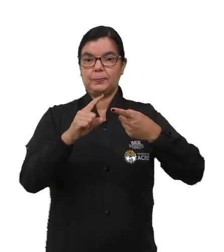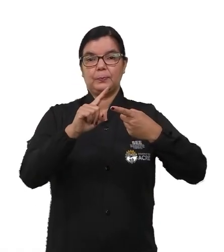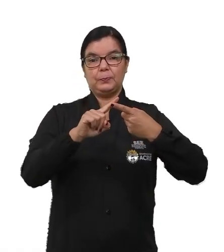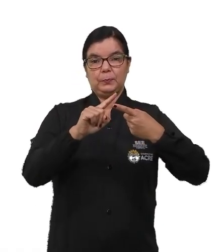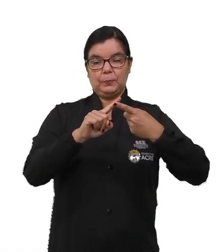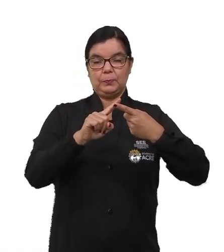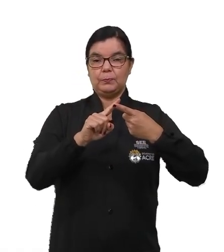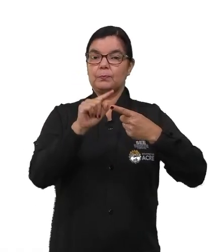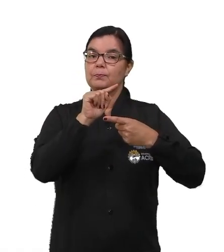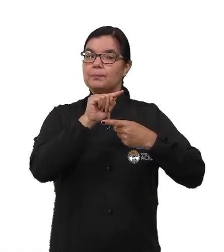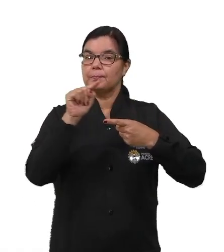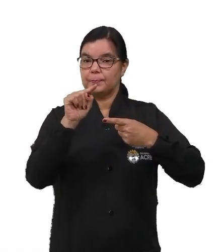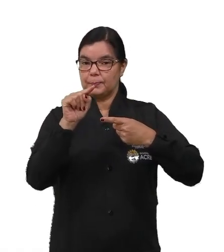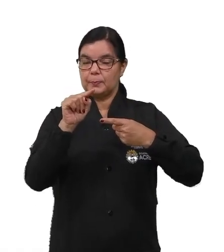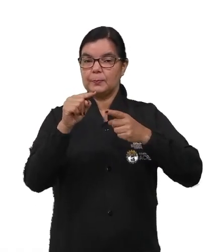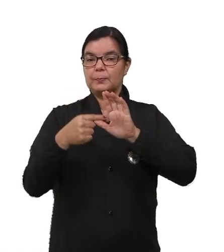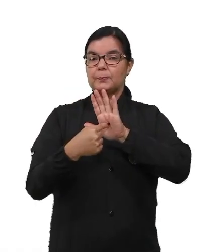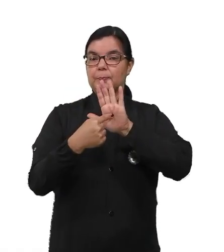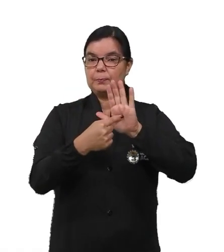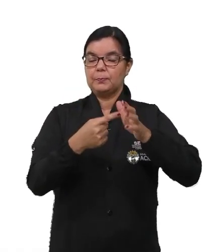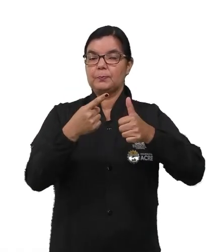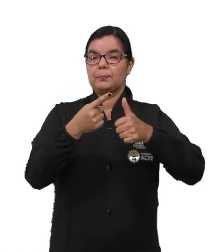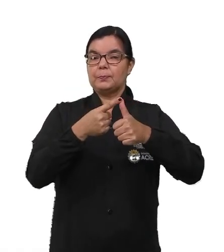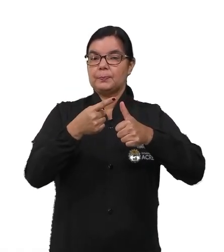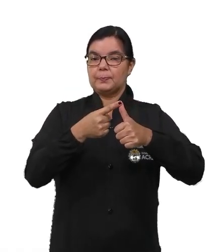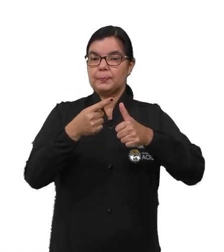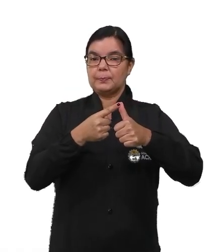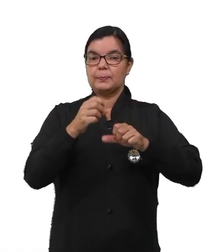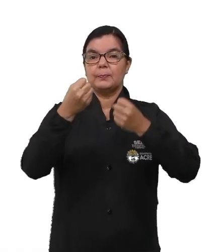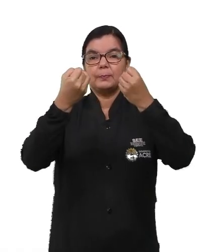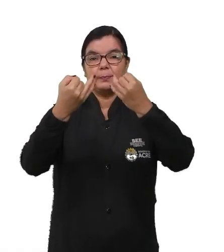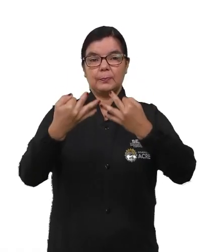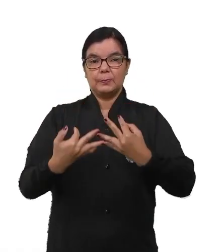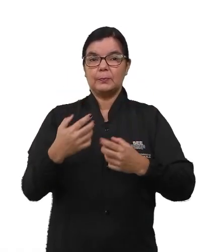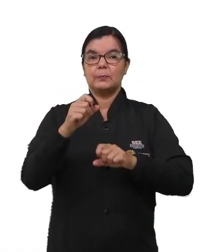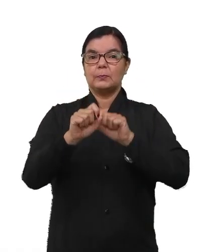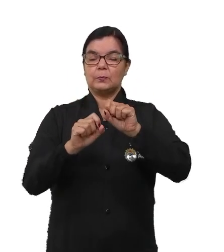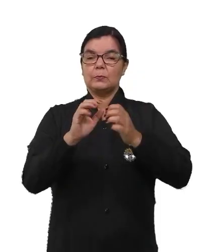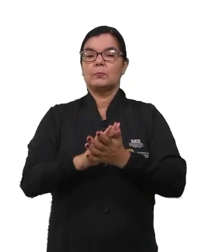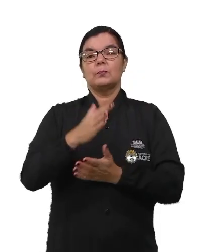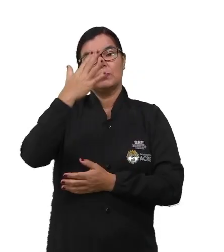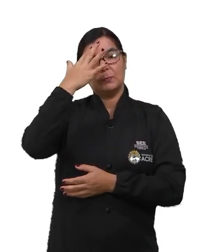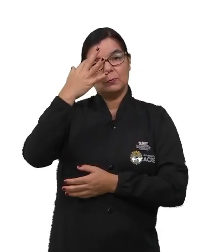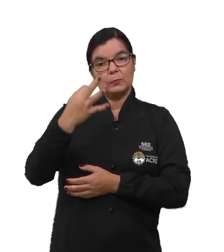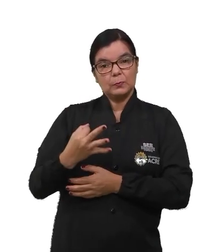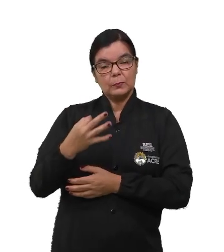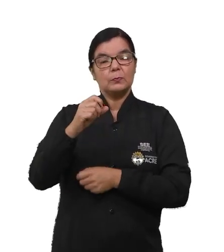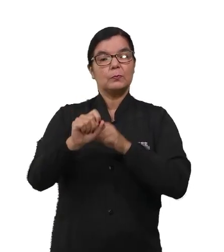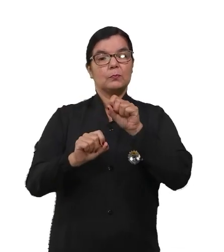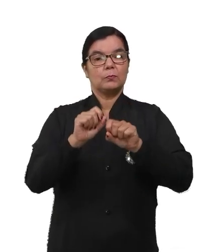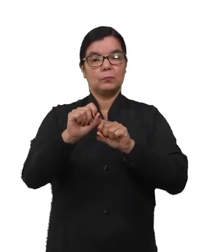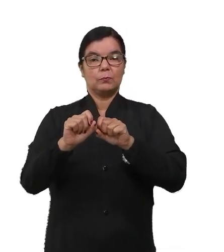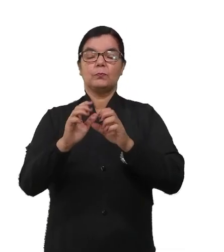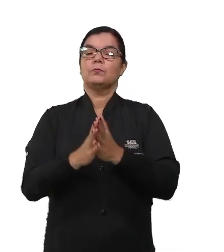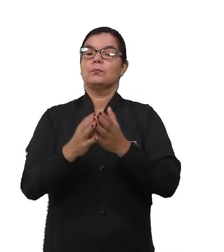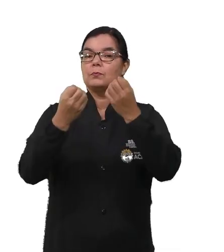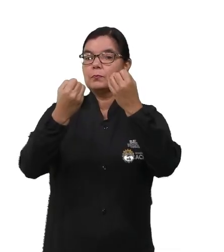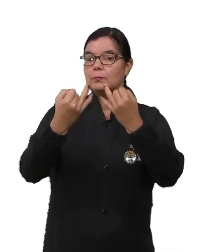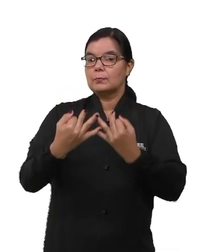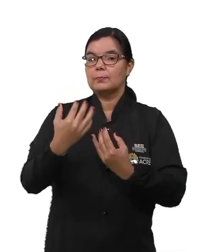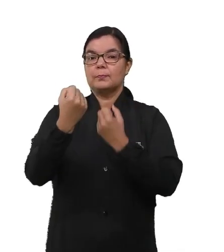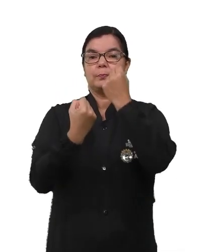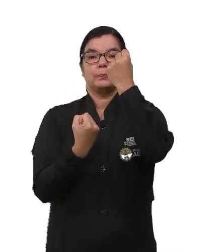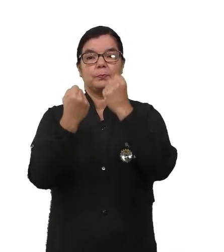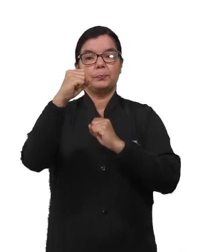seta indicadora que nesse primeiro momento aponta justamente para o conceito da